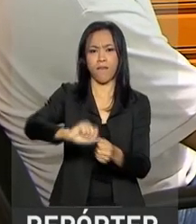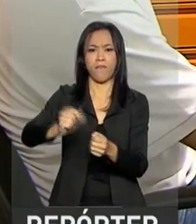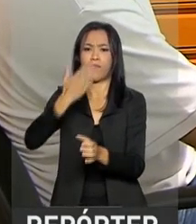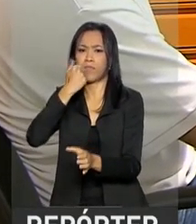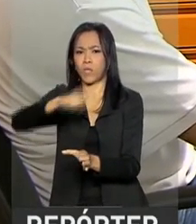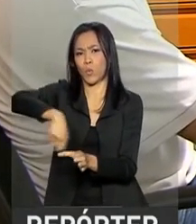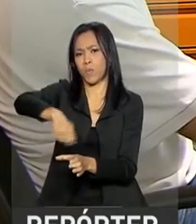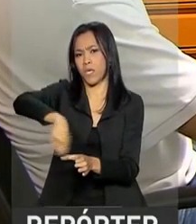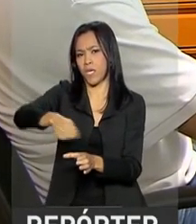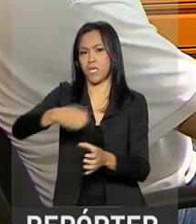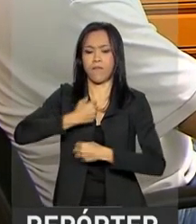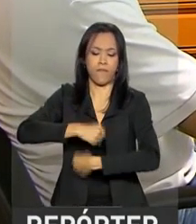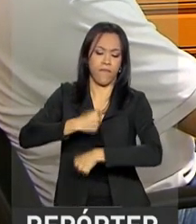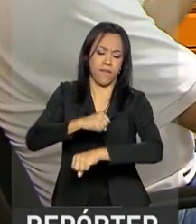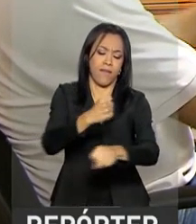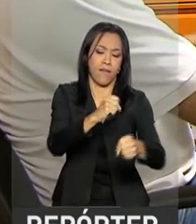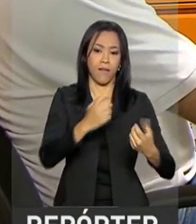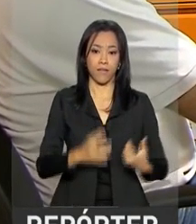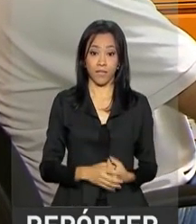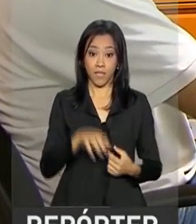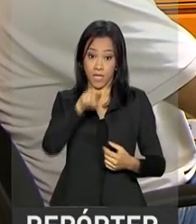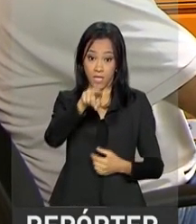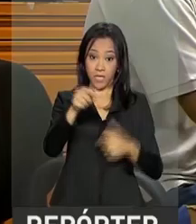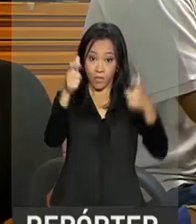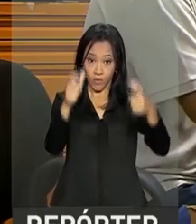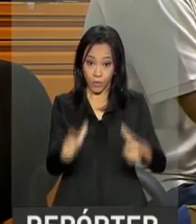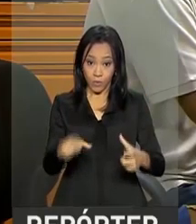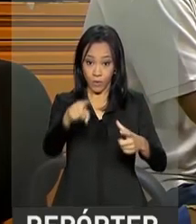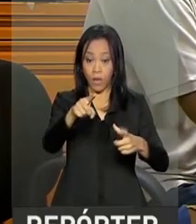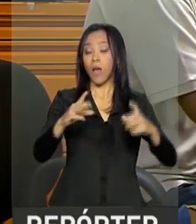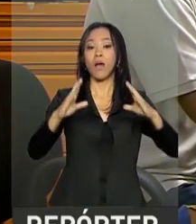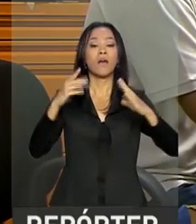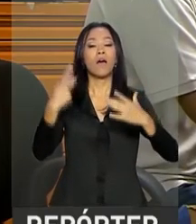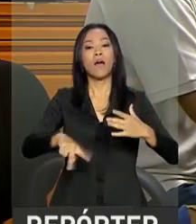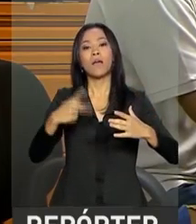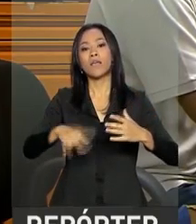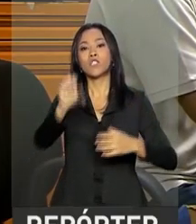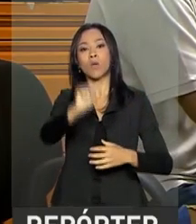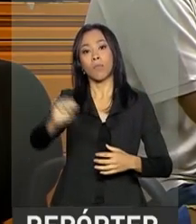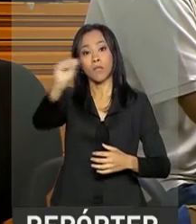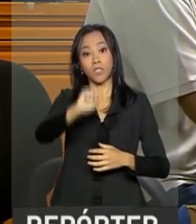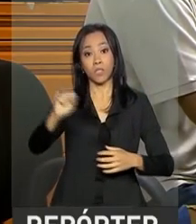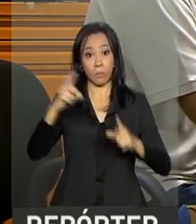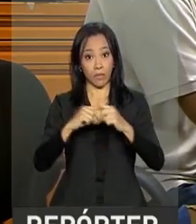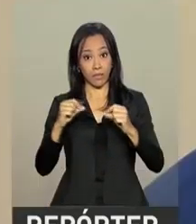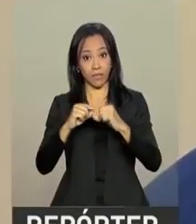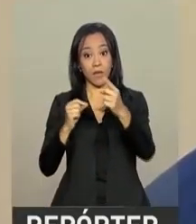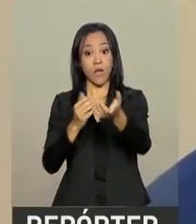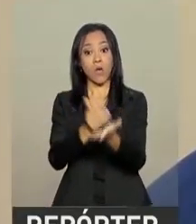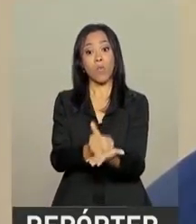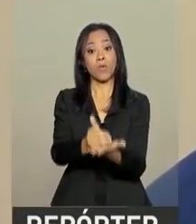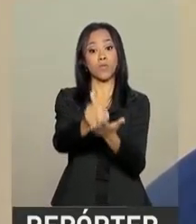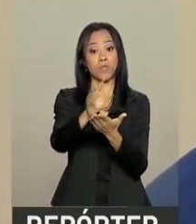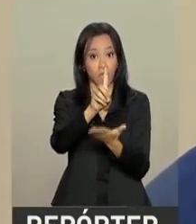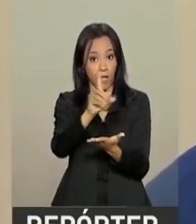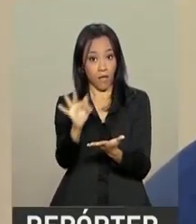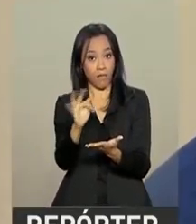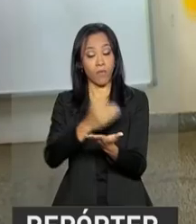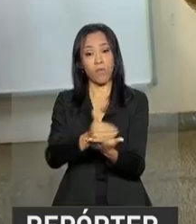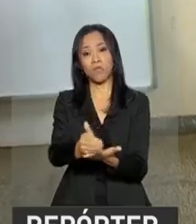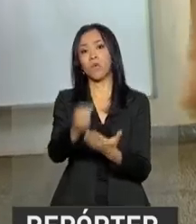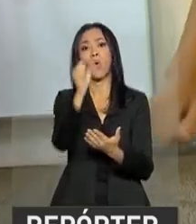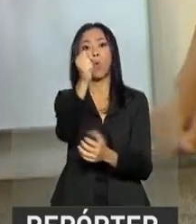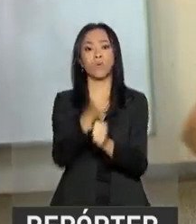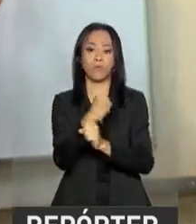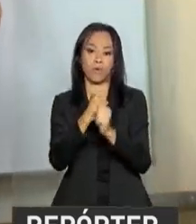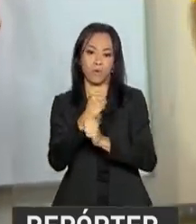ensino de robótica nessa escola pública de sobradinho no distrito federal começou há oito anos e vem sendo aprimorado